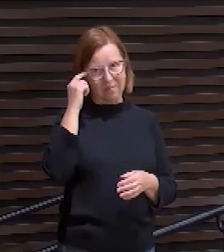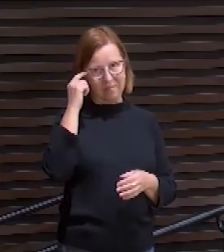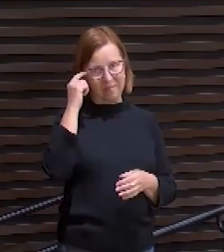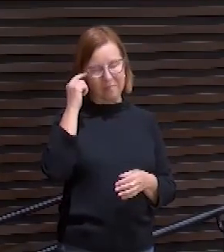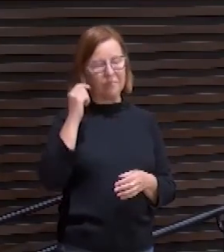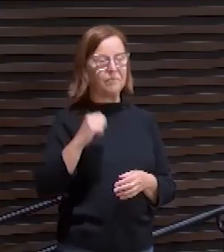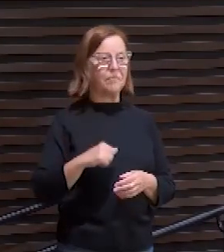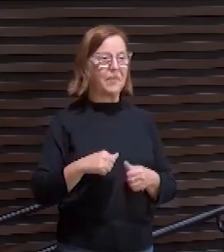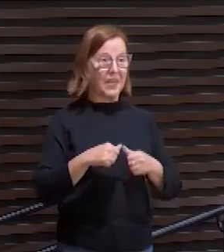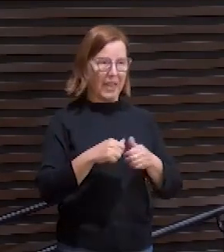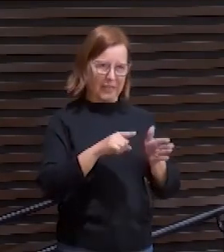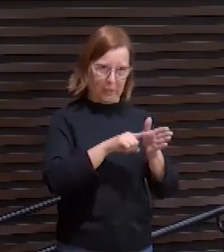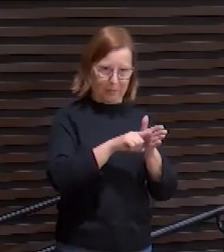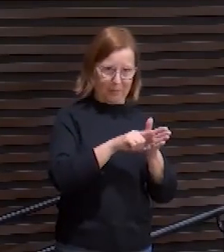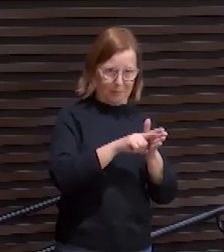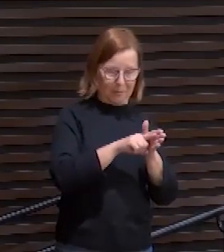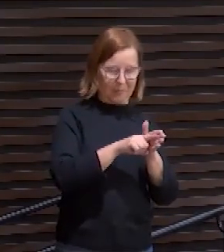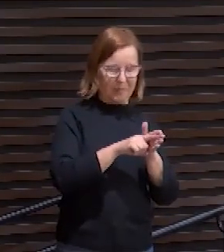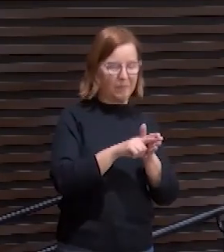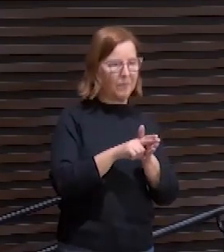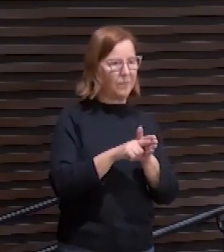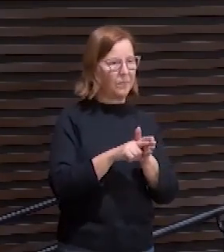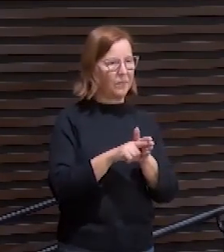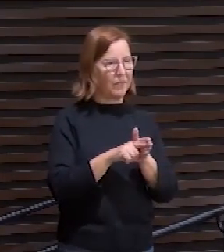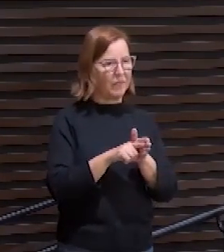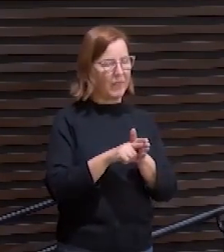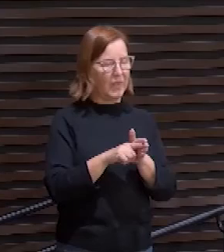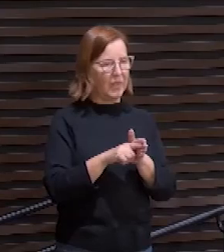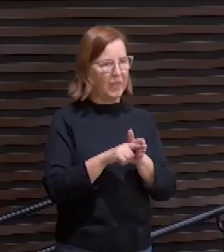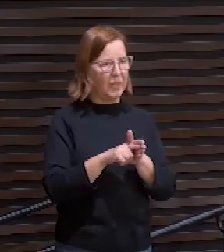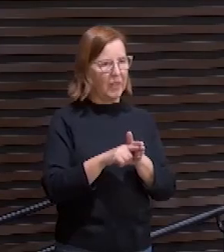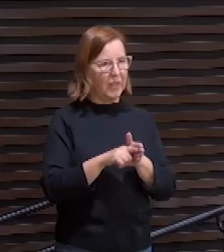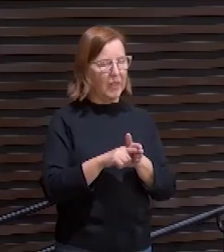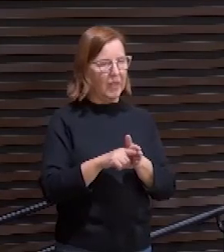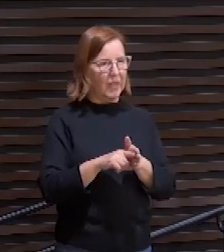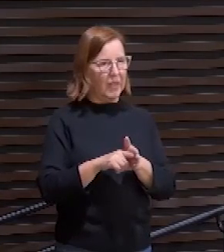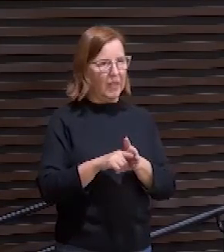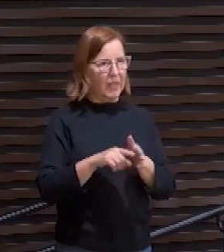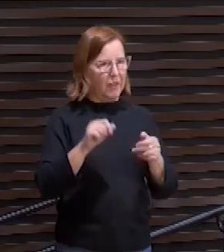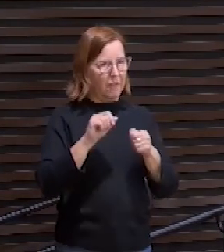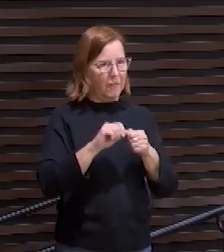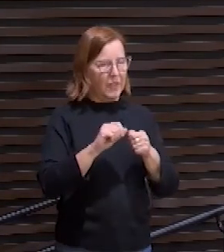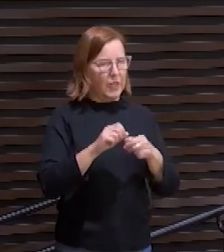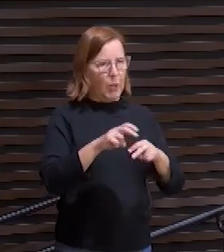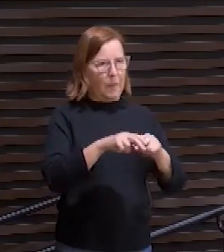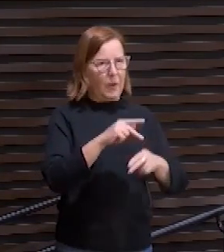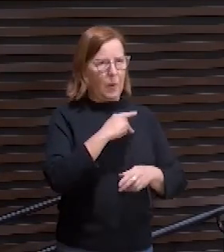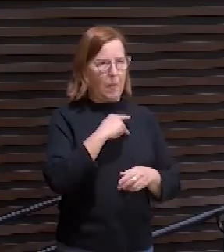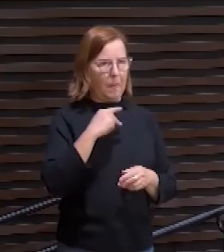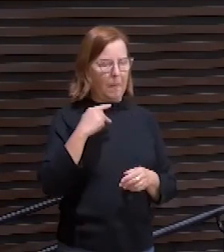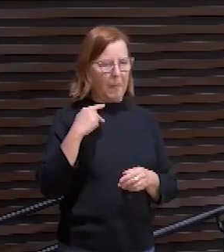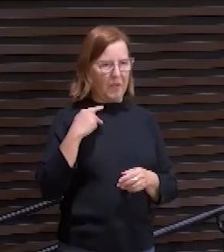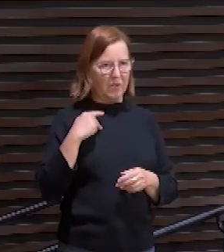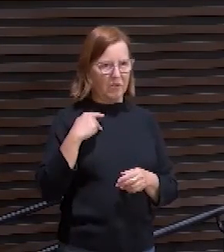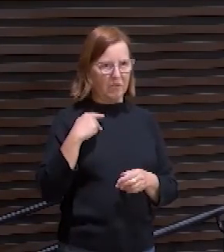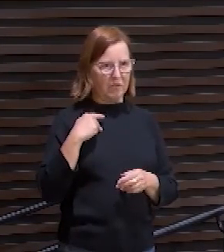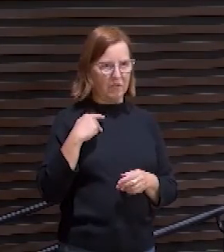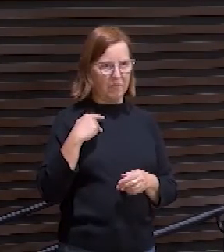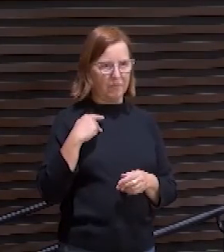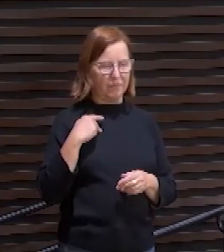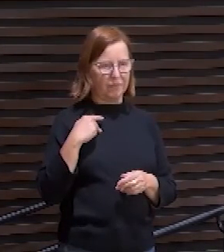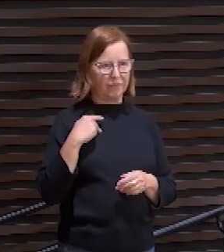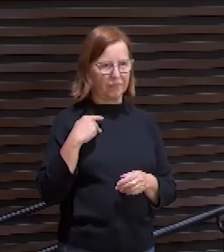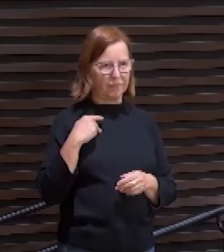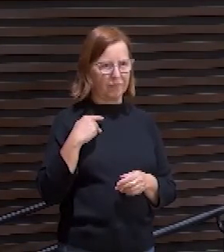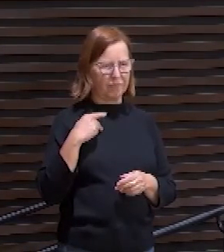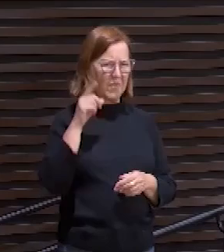Essa pergunta, na verdade, foi feita pelo pastor Sproul. Ele fazia